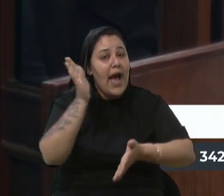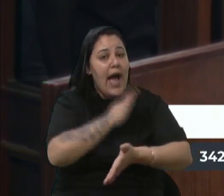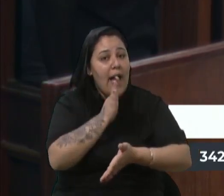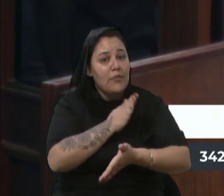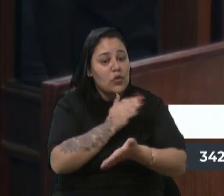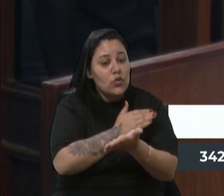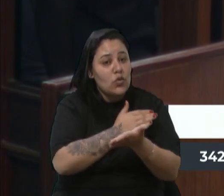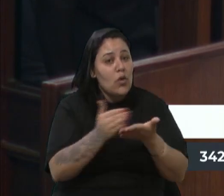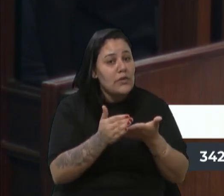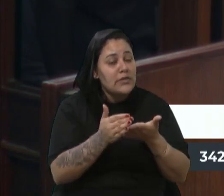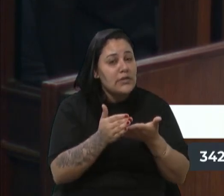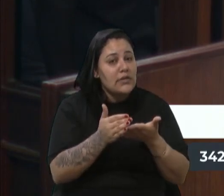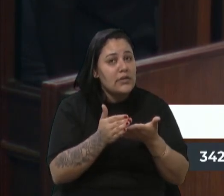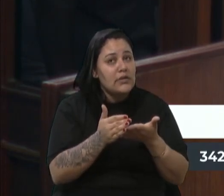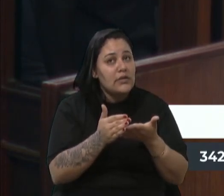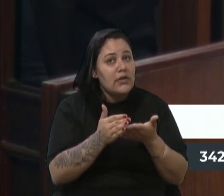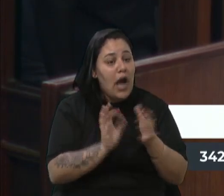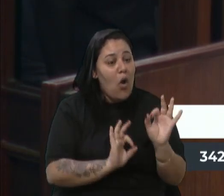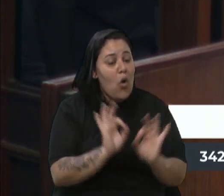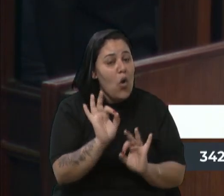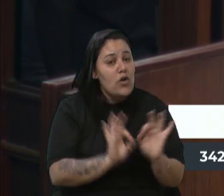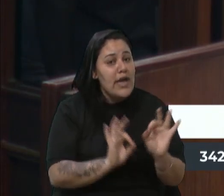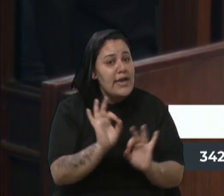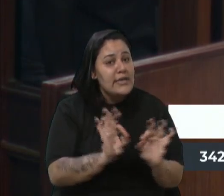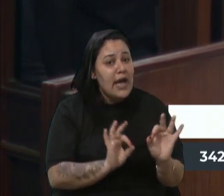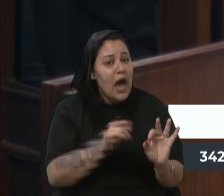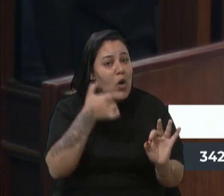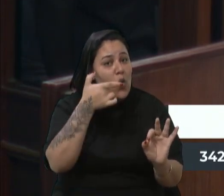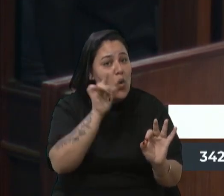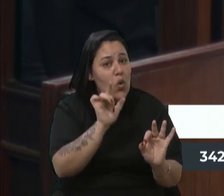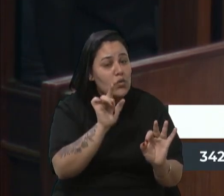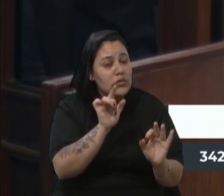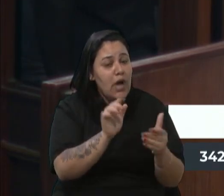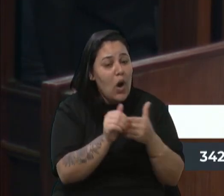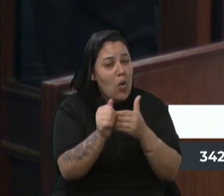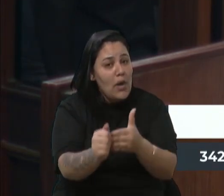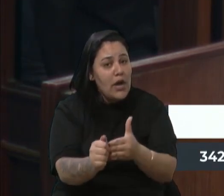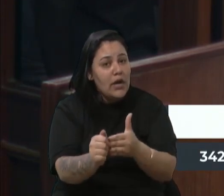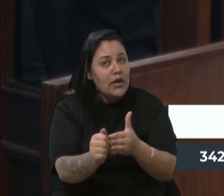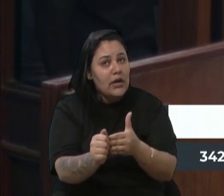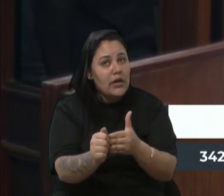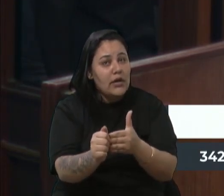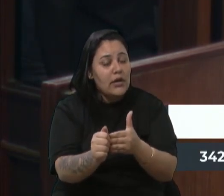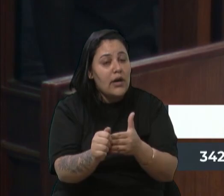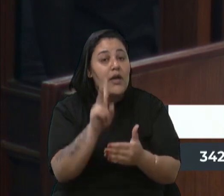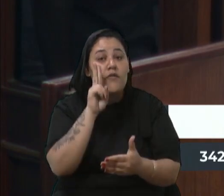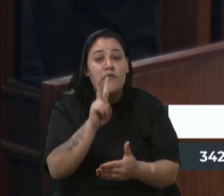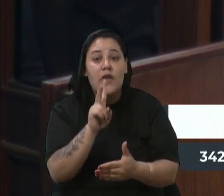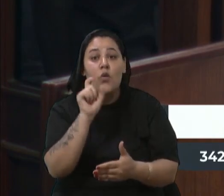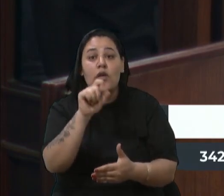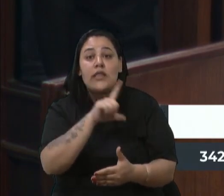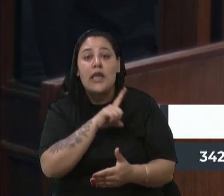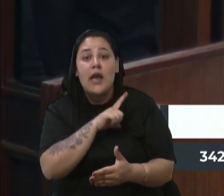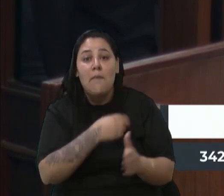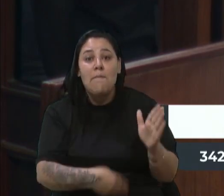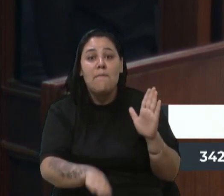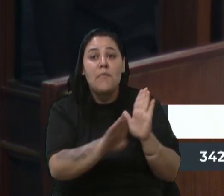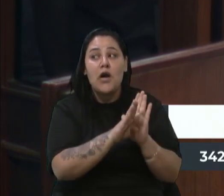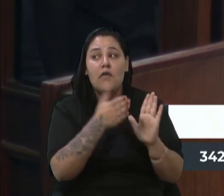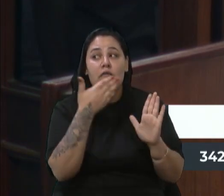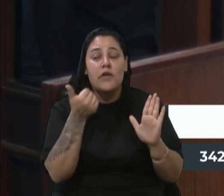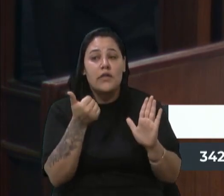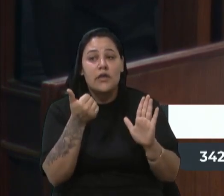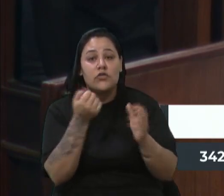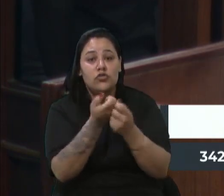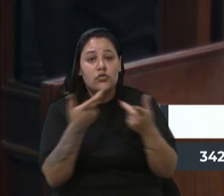uma provocação para nós conseguir conciliar e alocar esses benefícios do recurso que a empresa vai